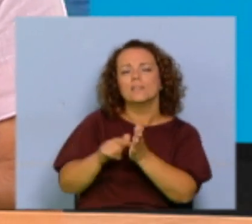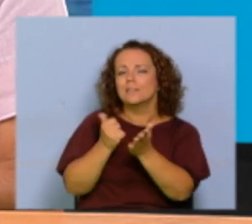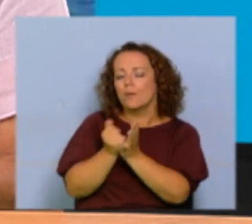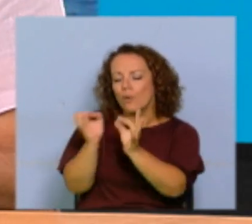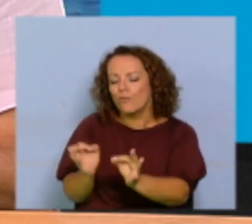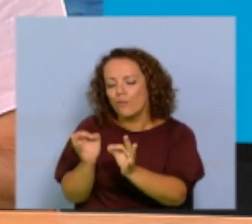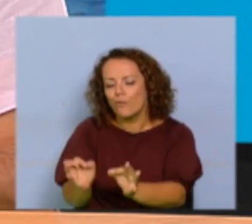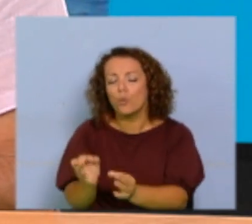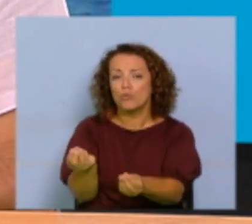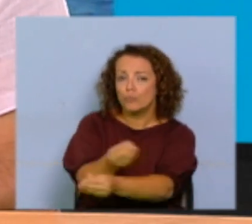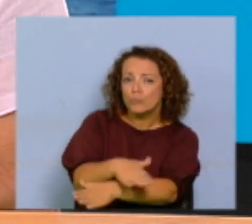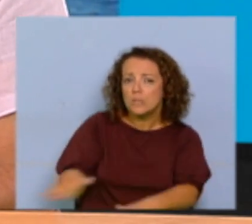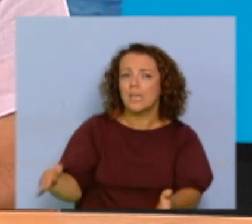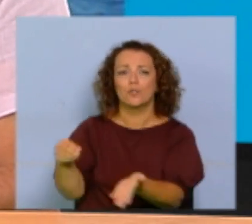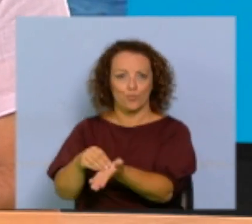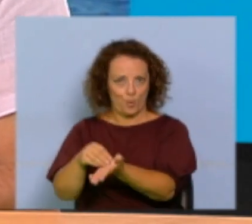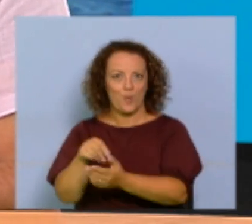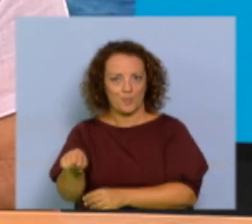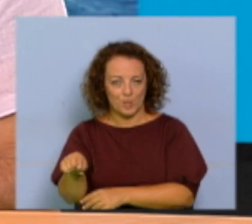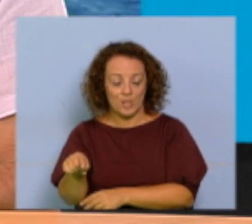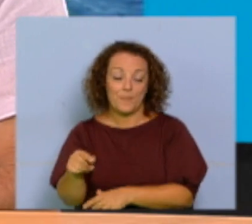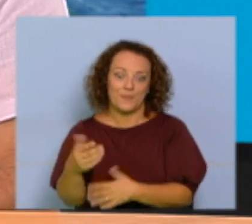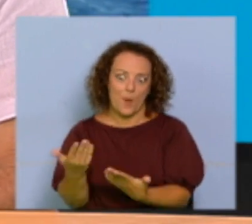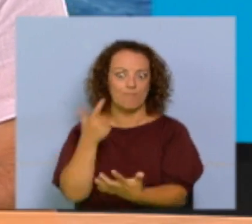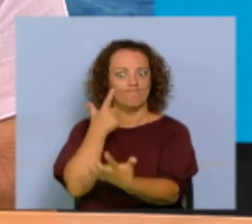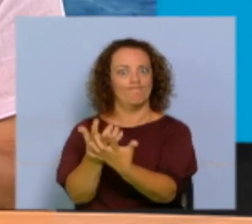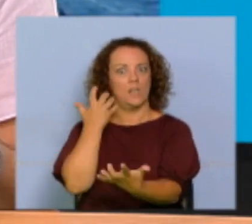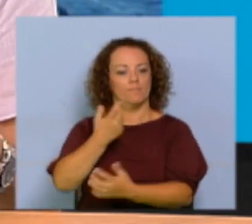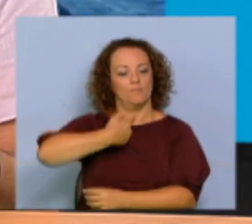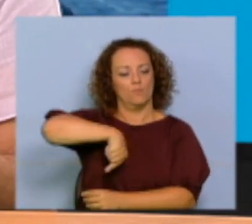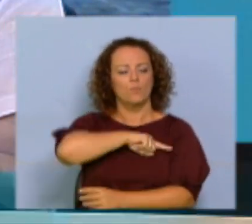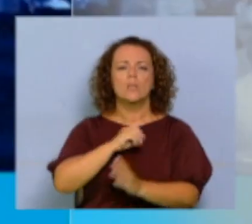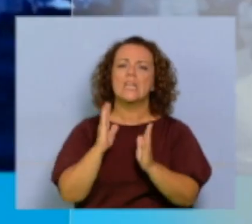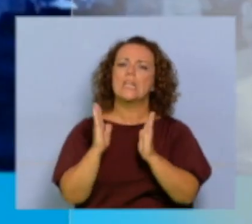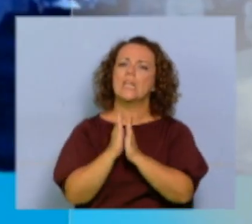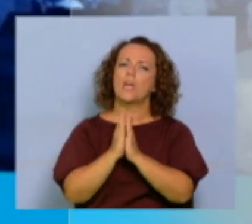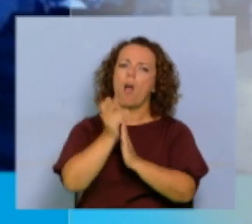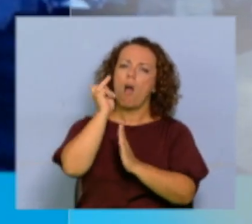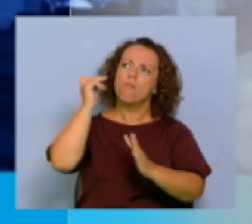e dos pobres. Essa é também a tónica da missão da Igreja ao longo dos séculos,